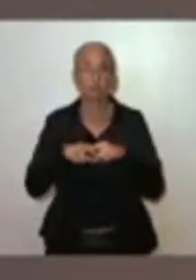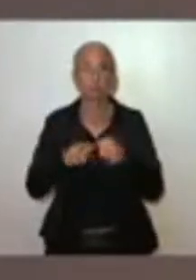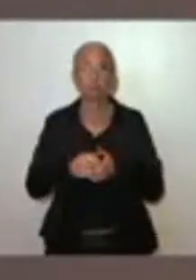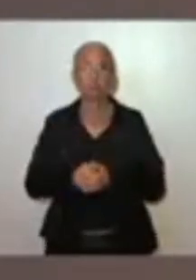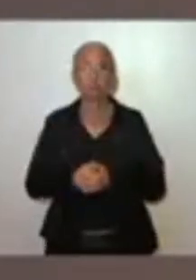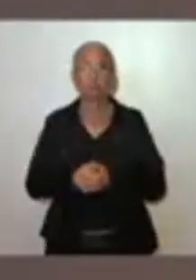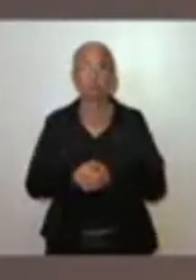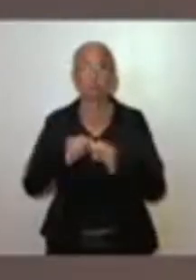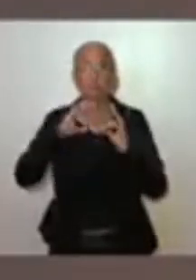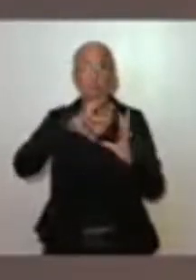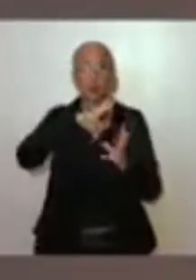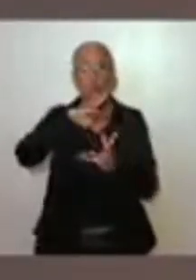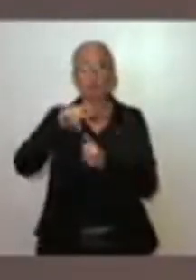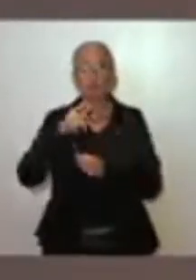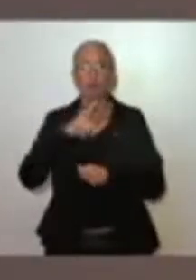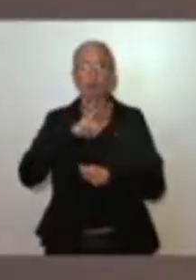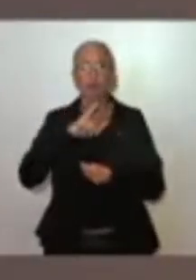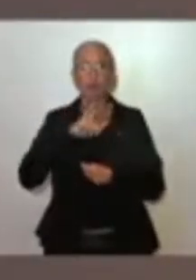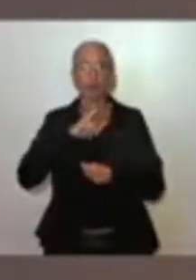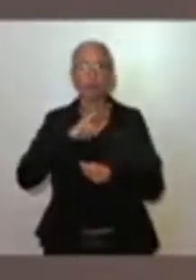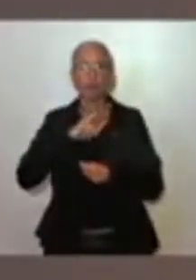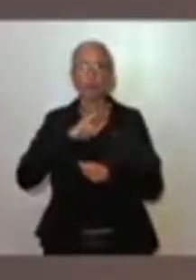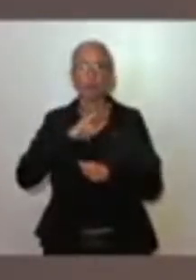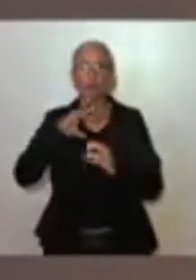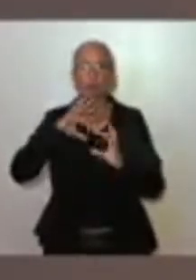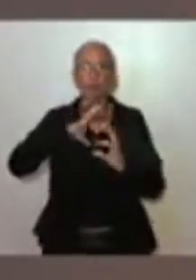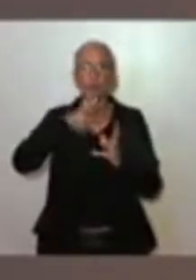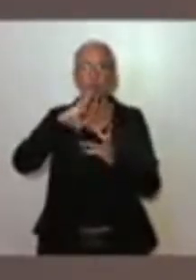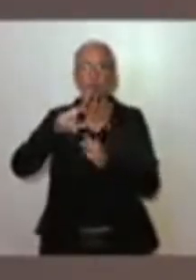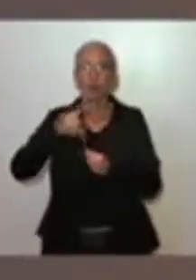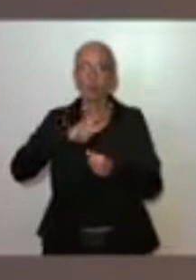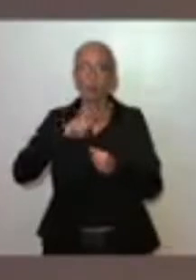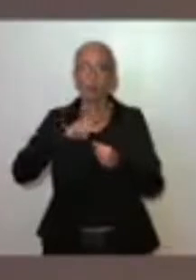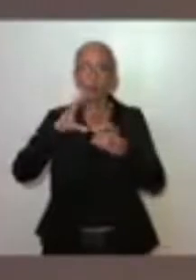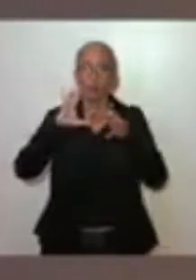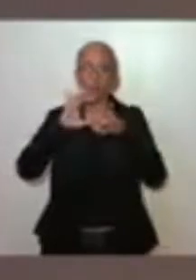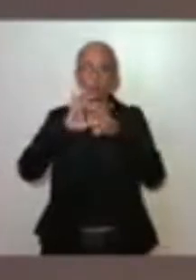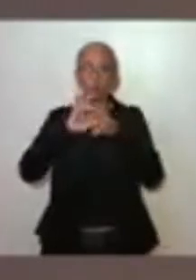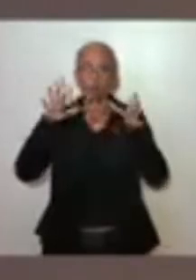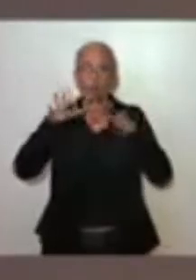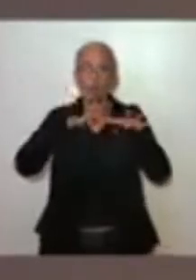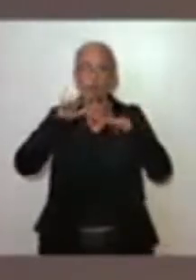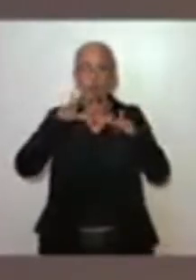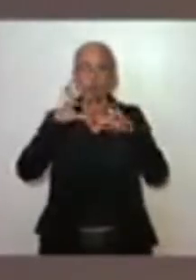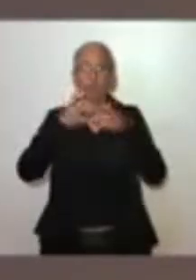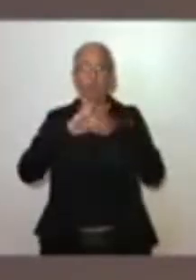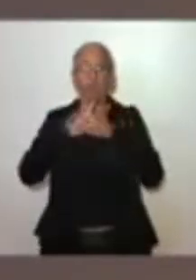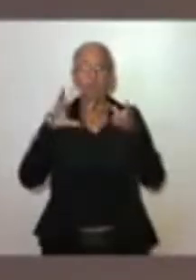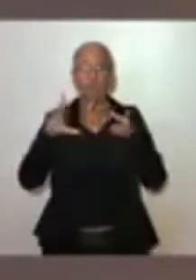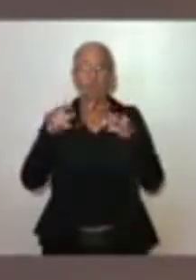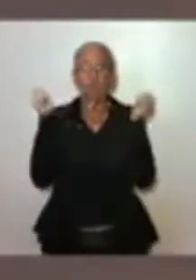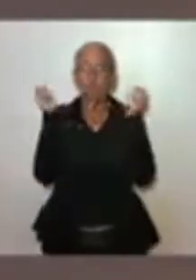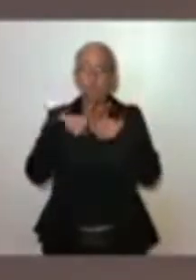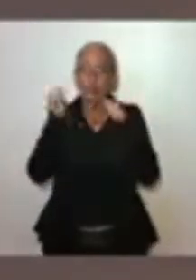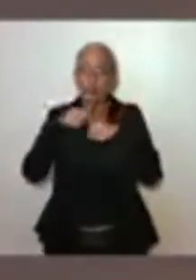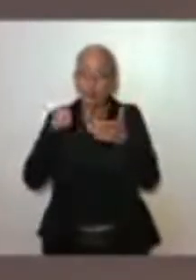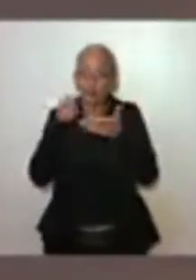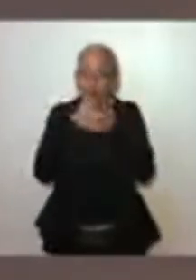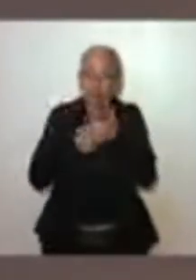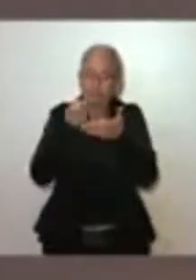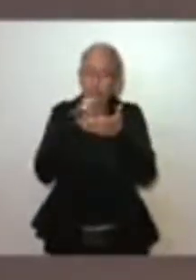existe no mundo uma onda anti democrática e é preciso resistir